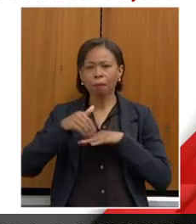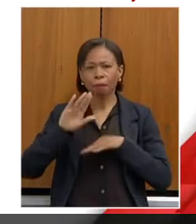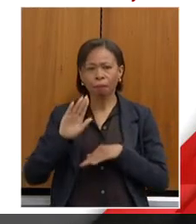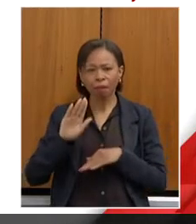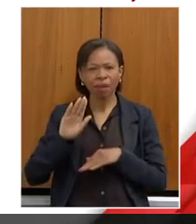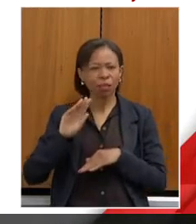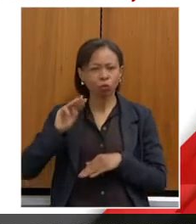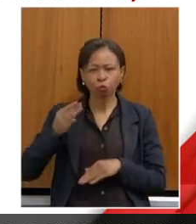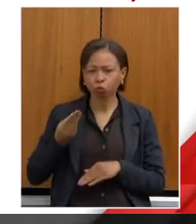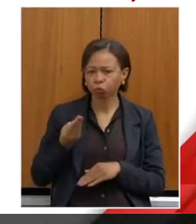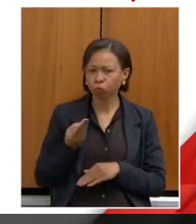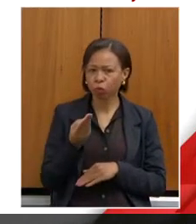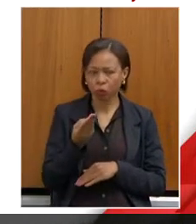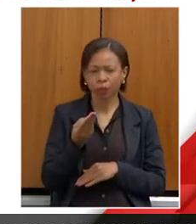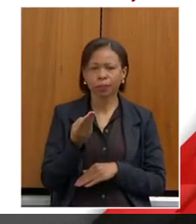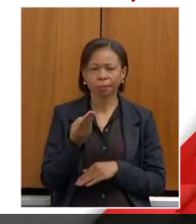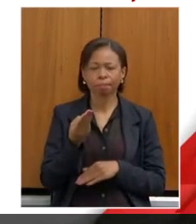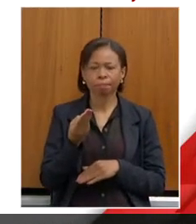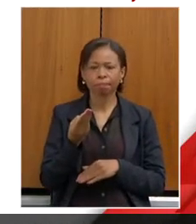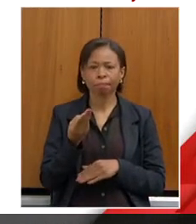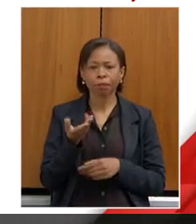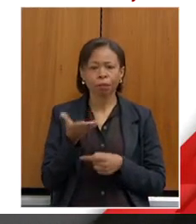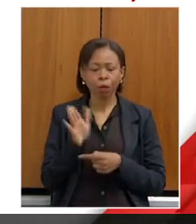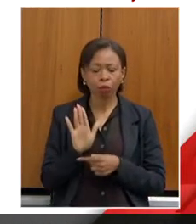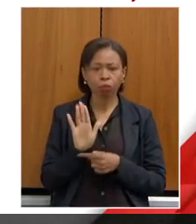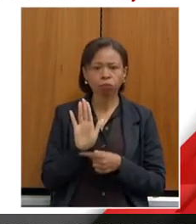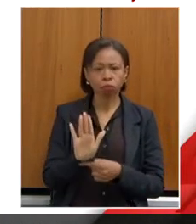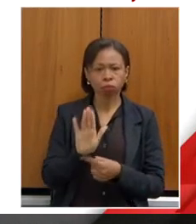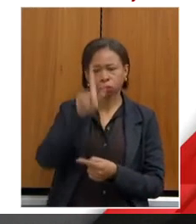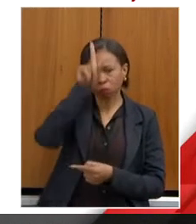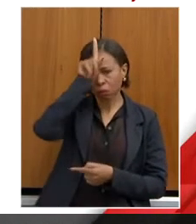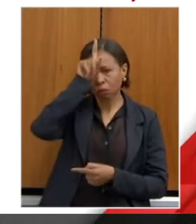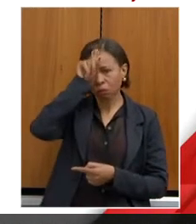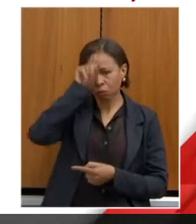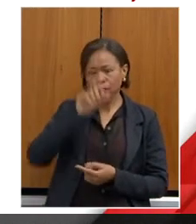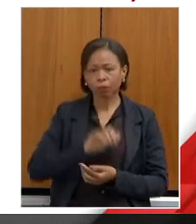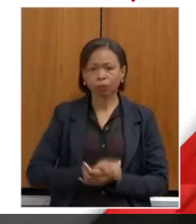que foram disponibilizados para atenção hospitalar. Pode passar?